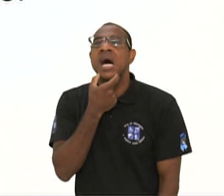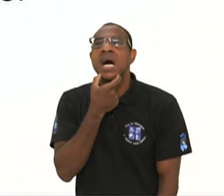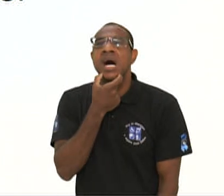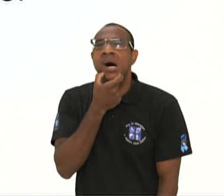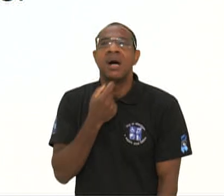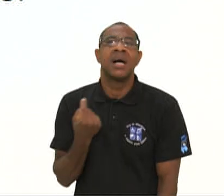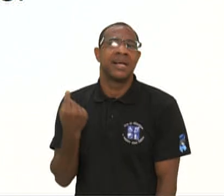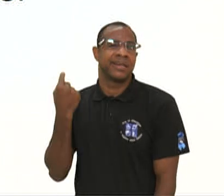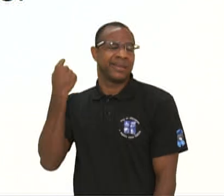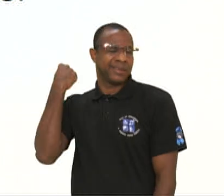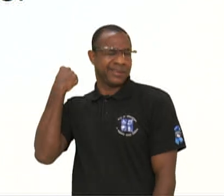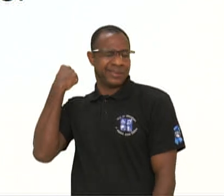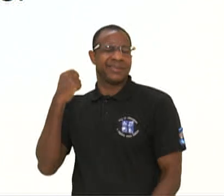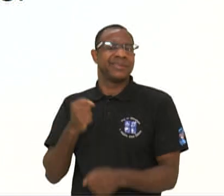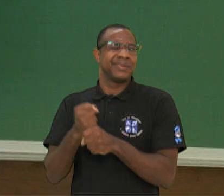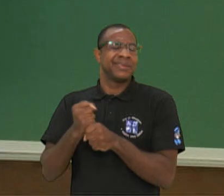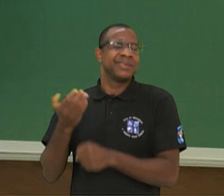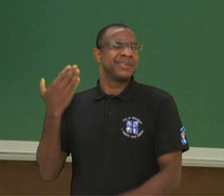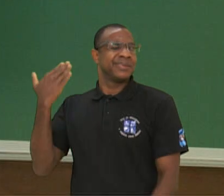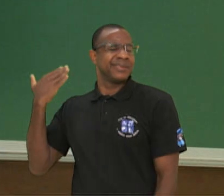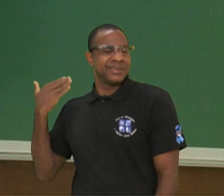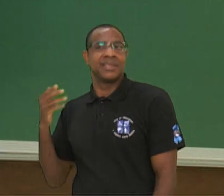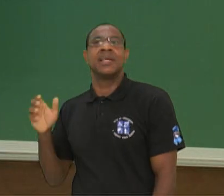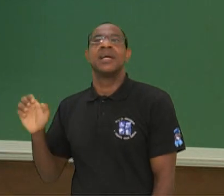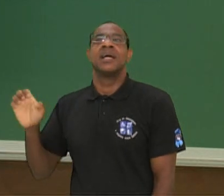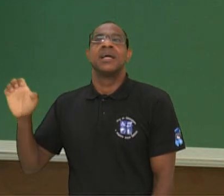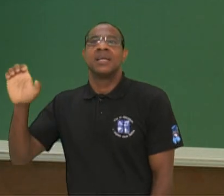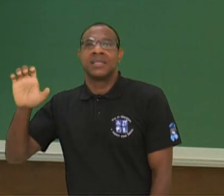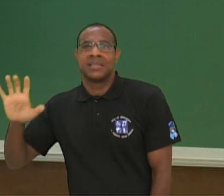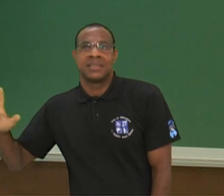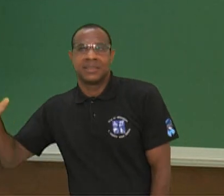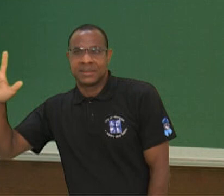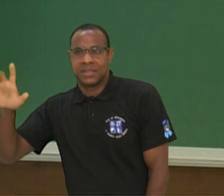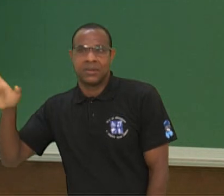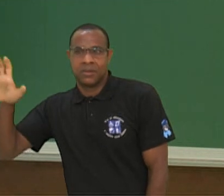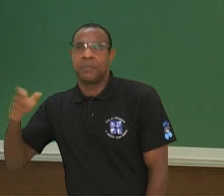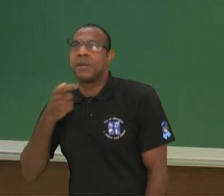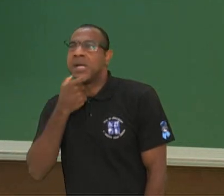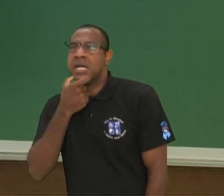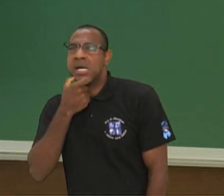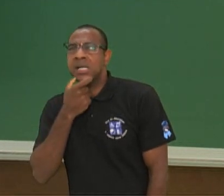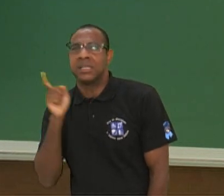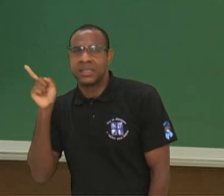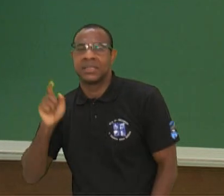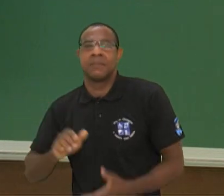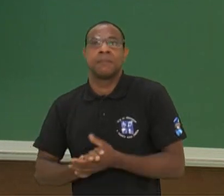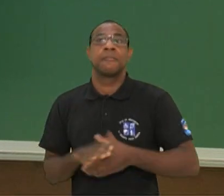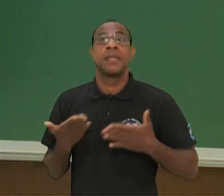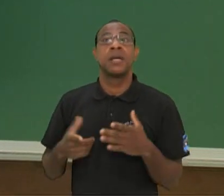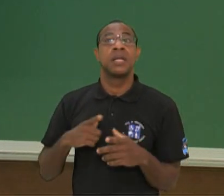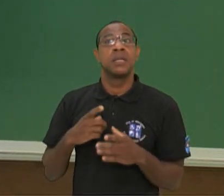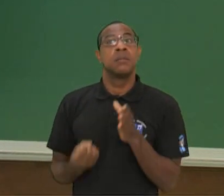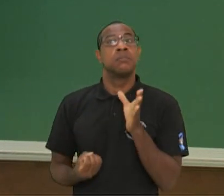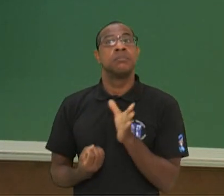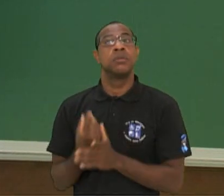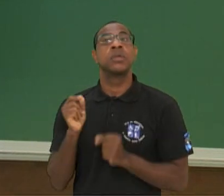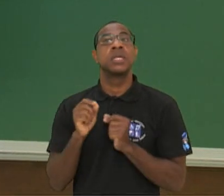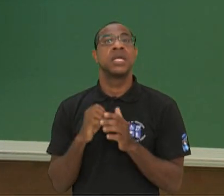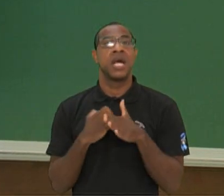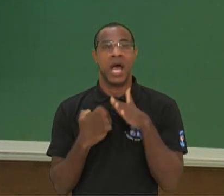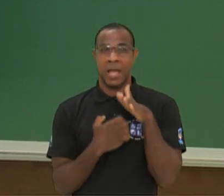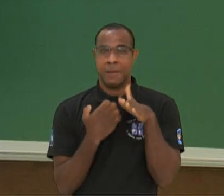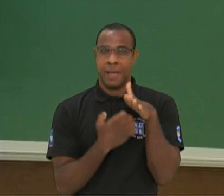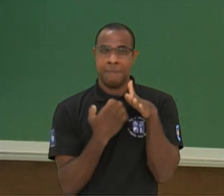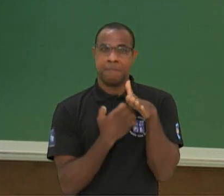palavra ping-pong ao som que a bolinha fazia quando tocava a mesa. Porém, uma empresa ela acabou registrando